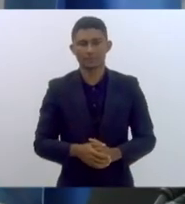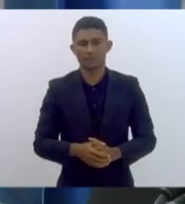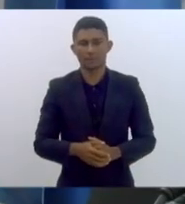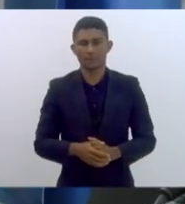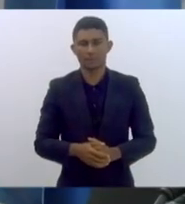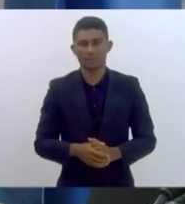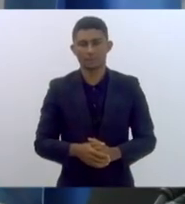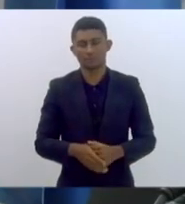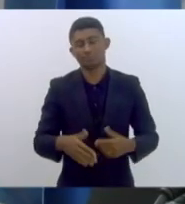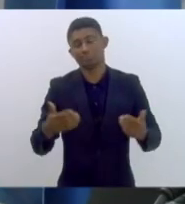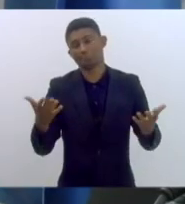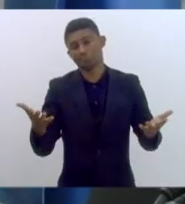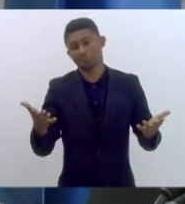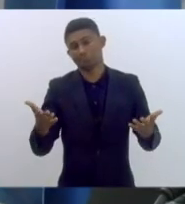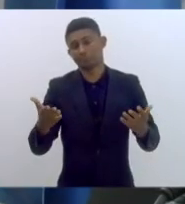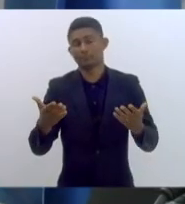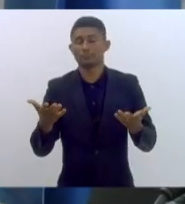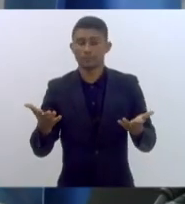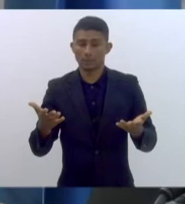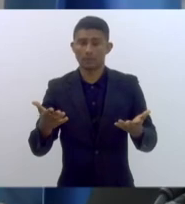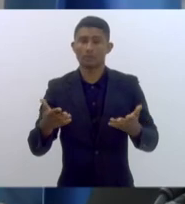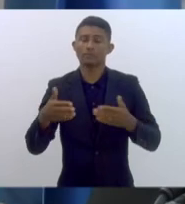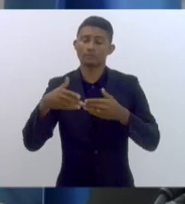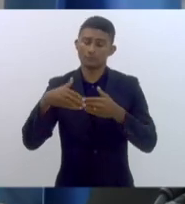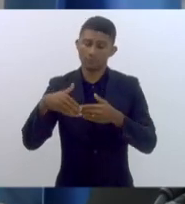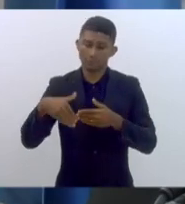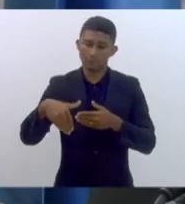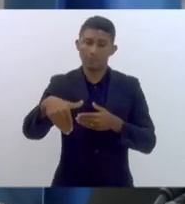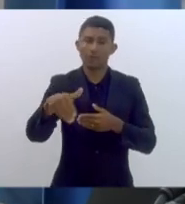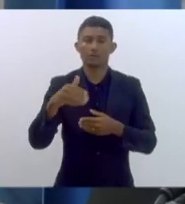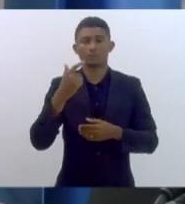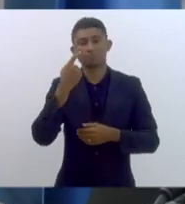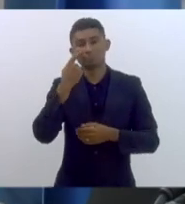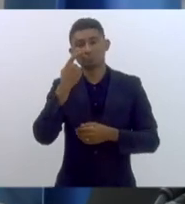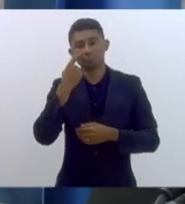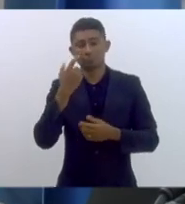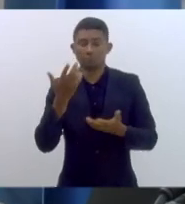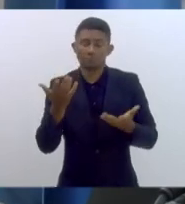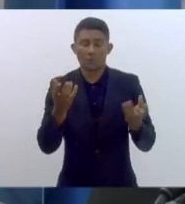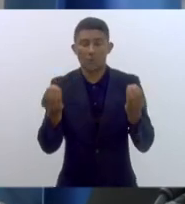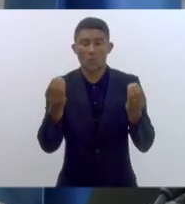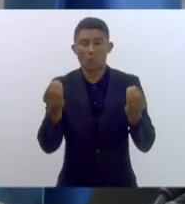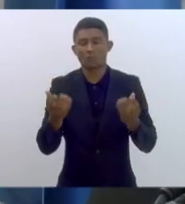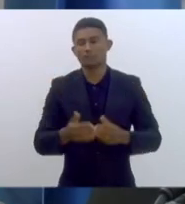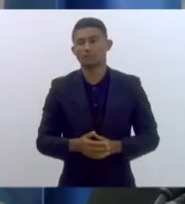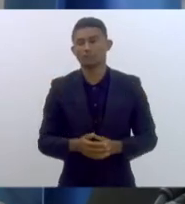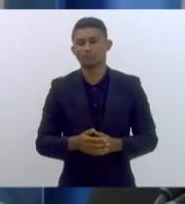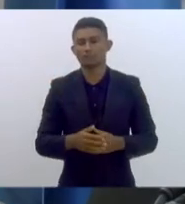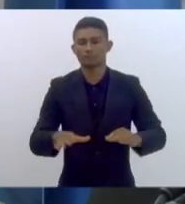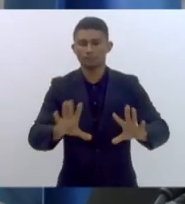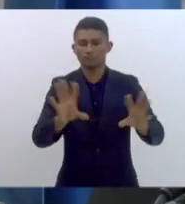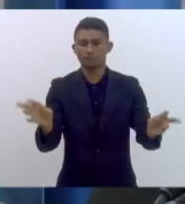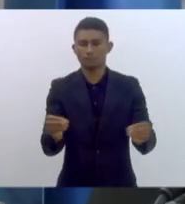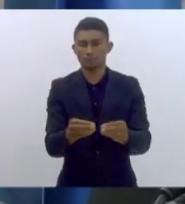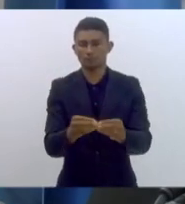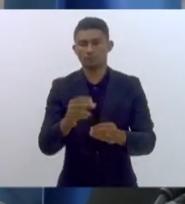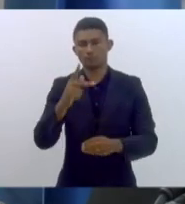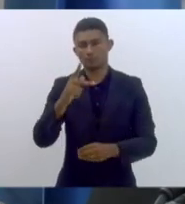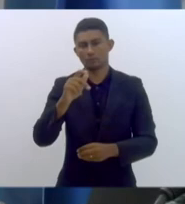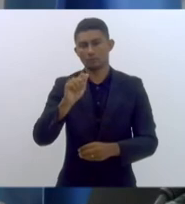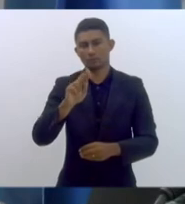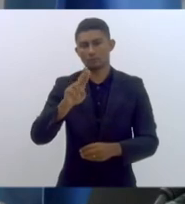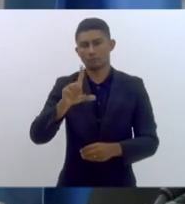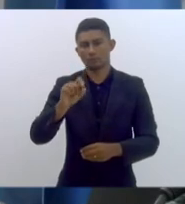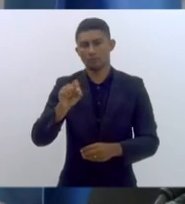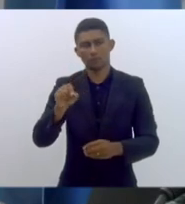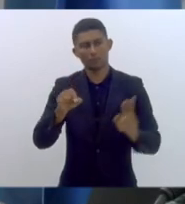questões que a gente vai ter que, de alguma forma ou outra, enfrentar. E, para terminar, o Paulo Landisley queria fazer uma